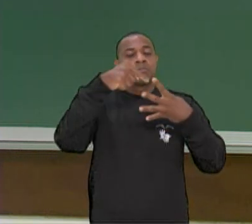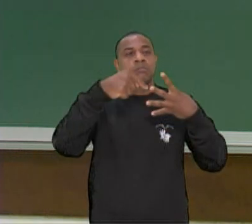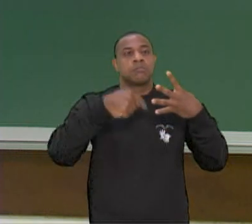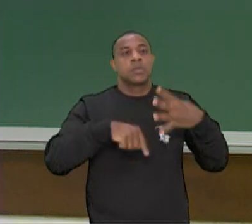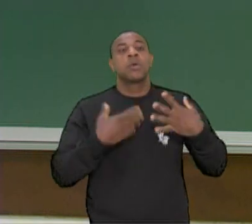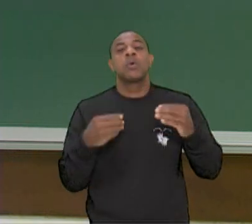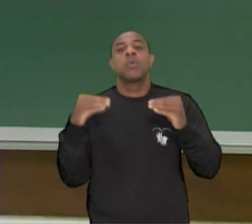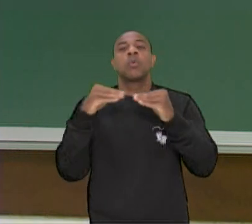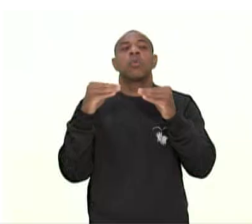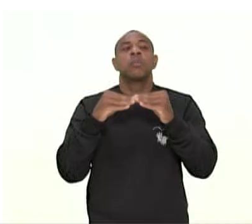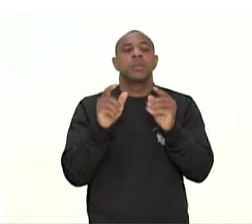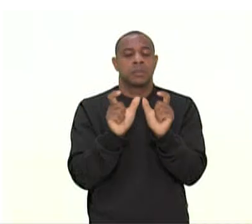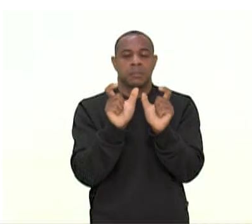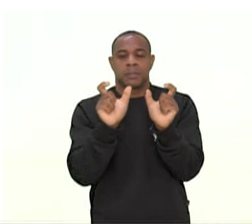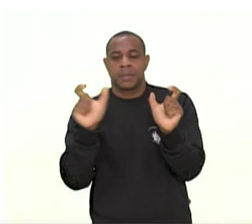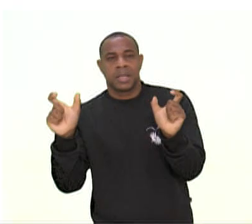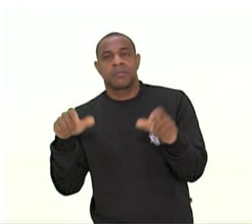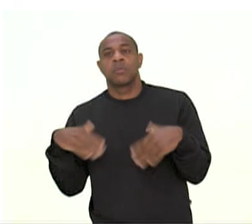D? Pensa comigo.